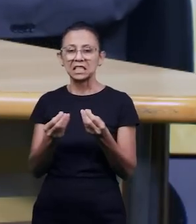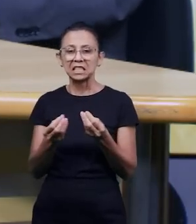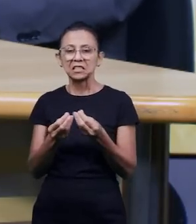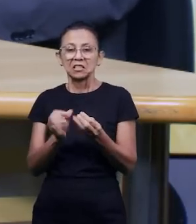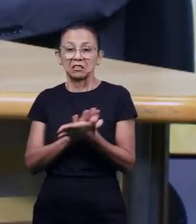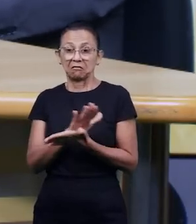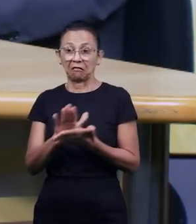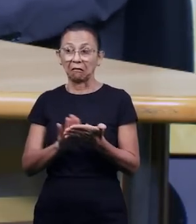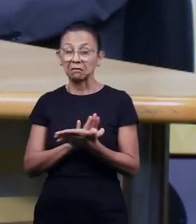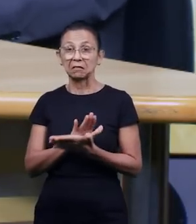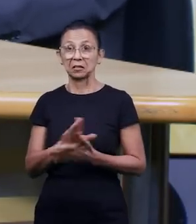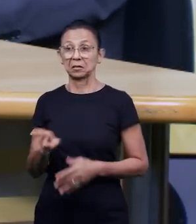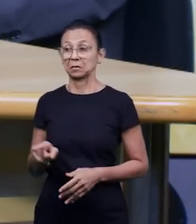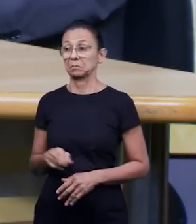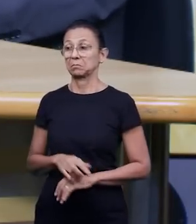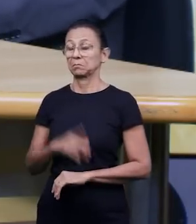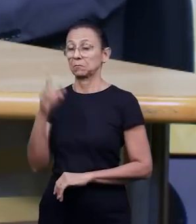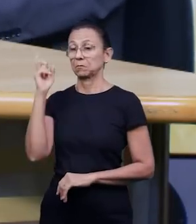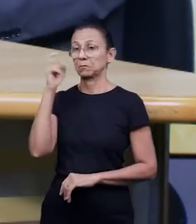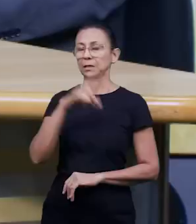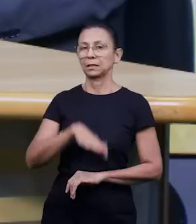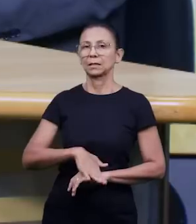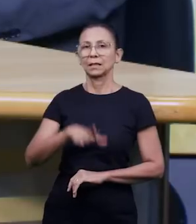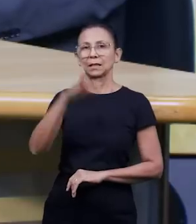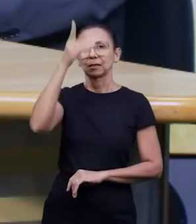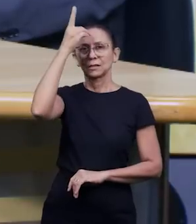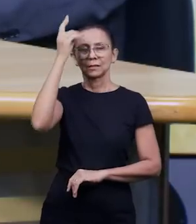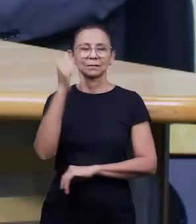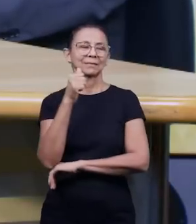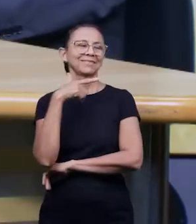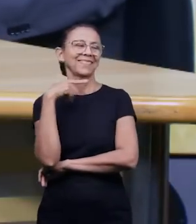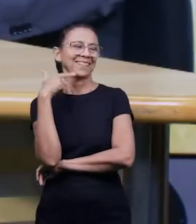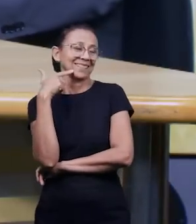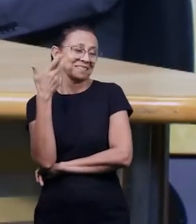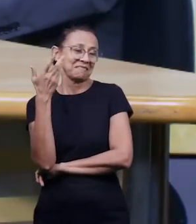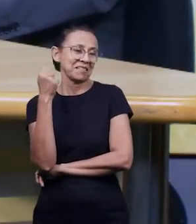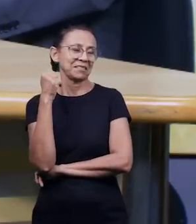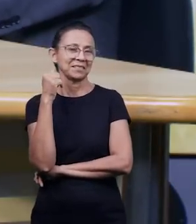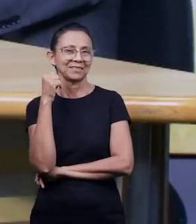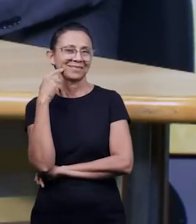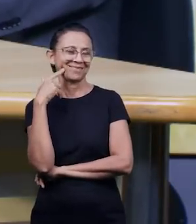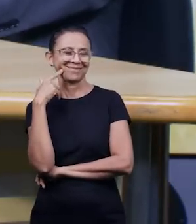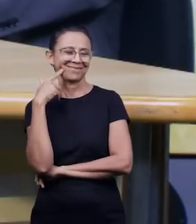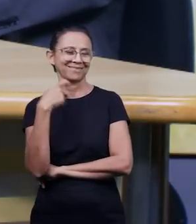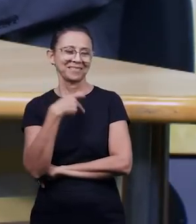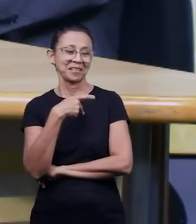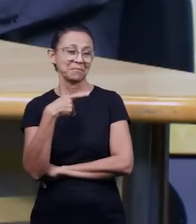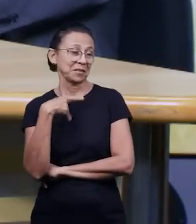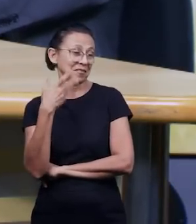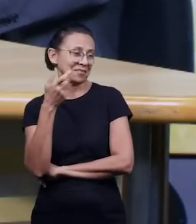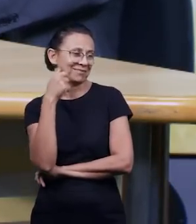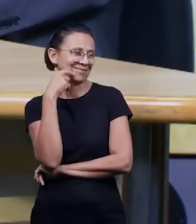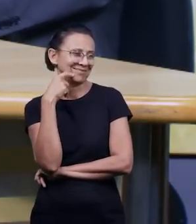Aí sentamos um dia, um dia com ele, e eu entreguei os dons para ele.